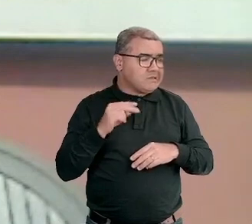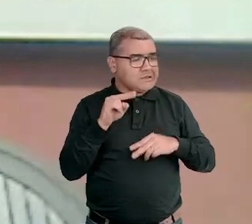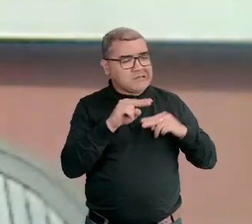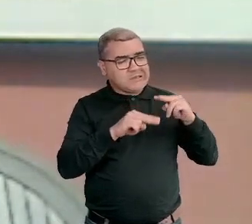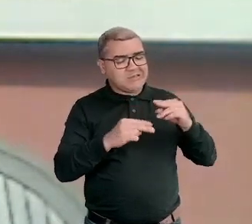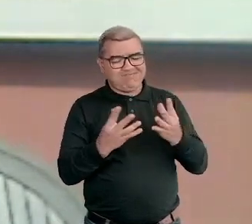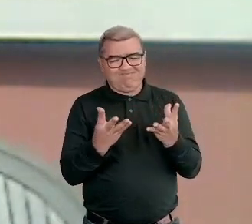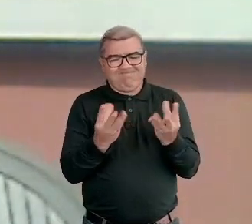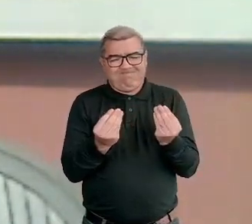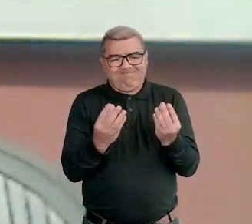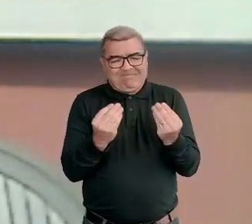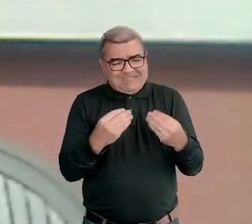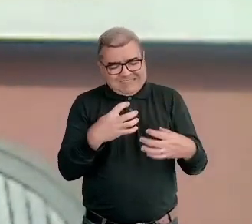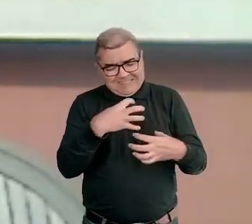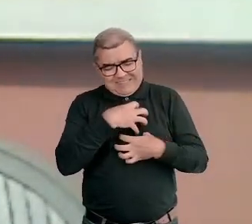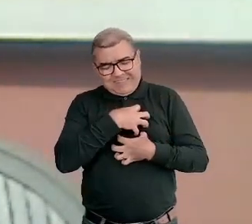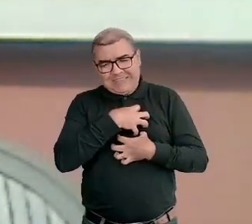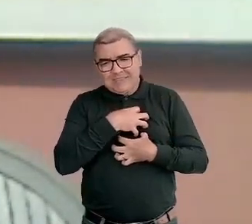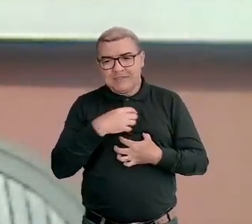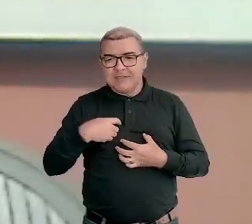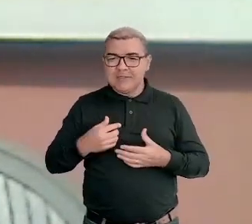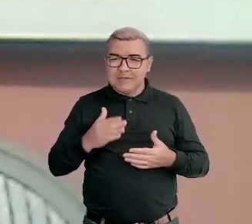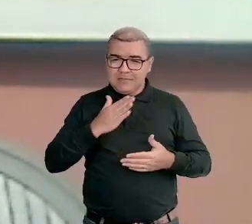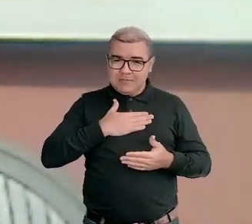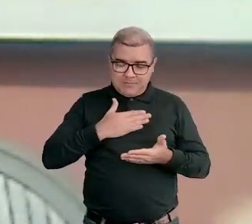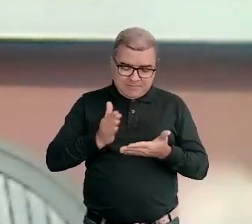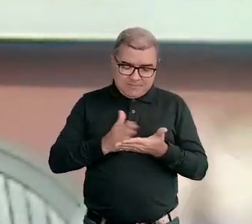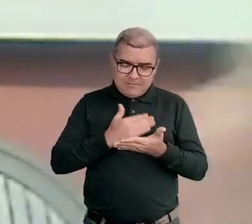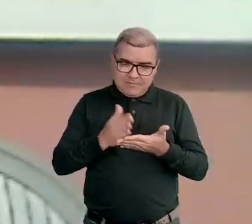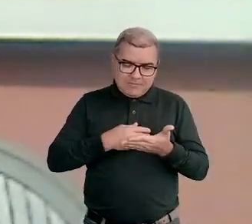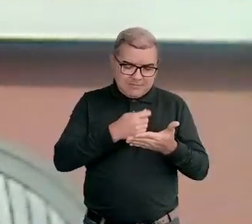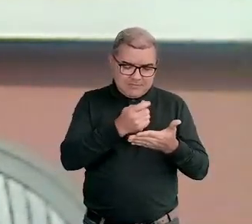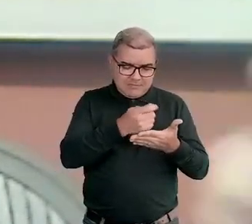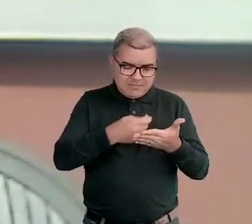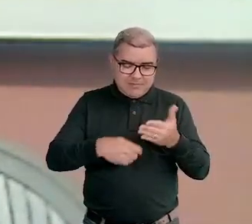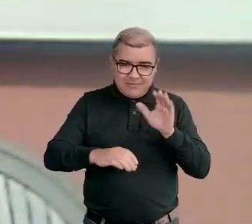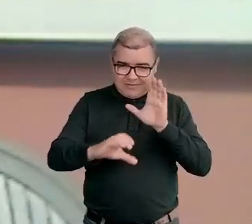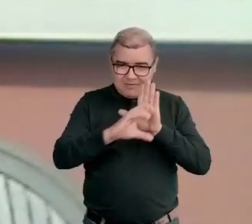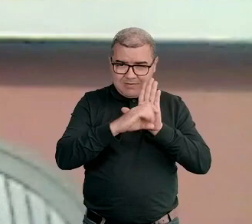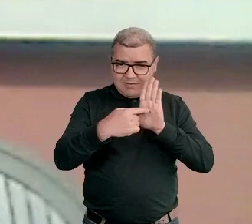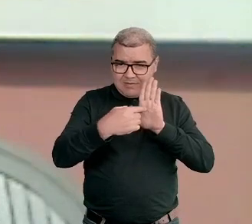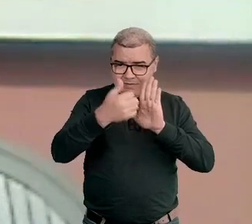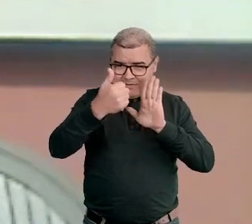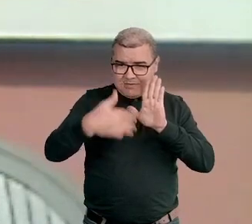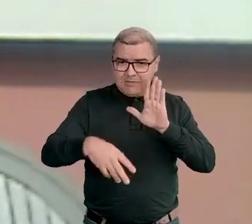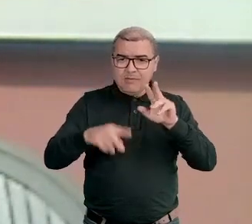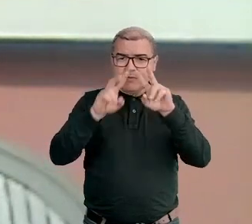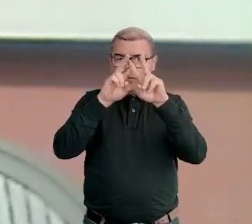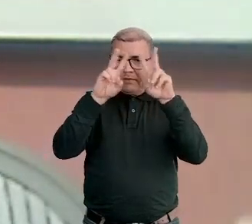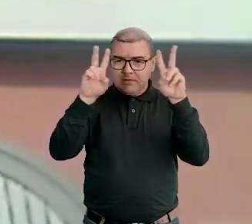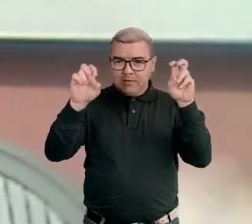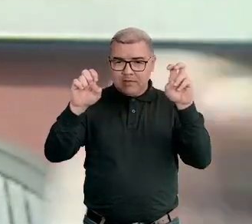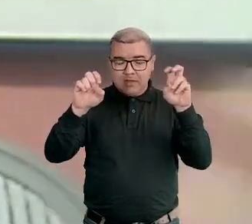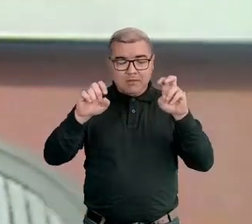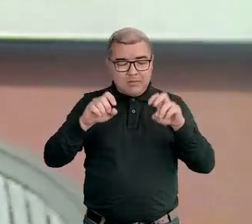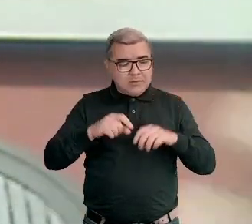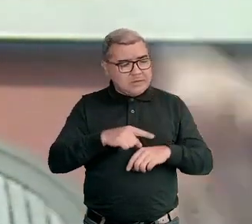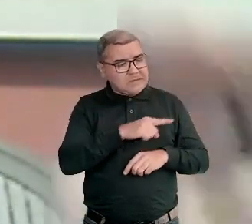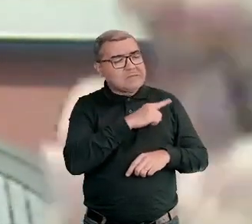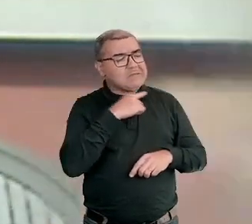um excesso de luto, né? Aliás, eu até escrevi um capítulo de livro em que eu denominei o luto da